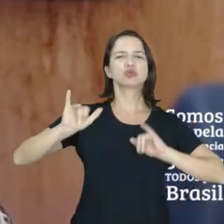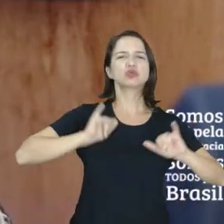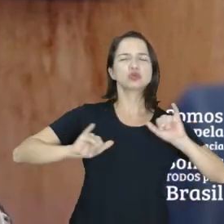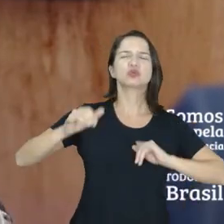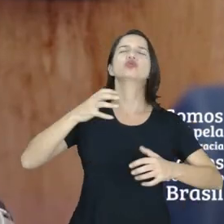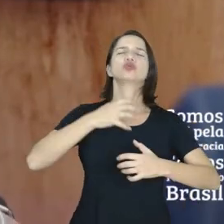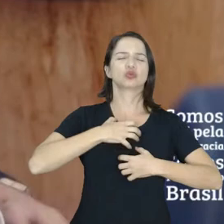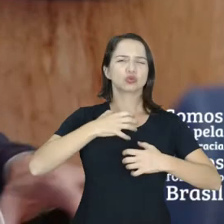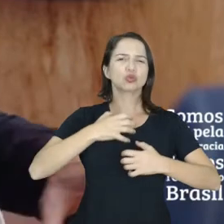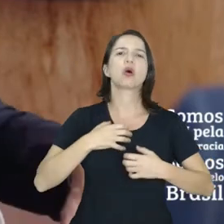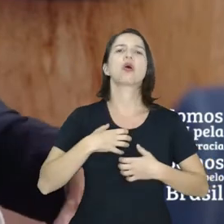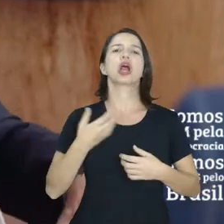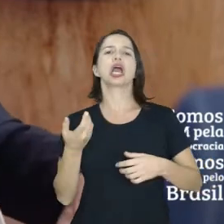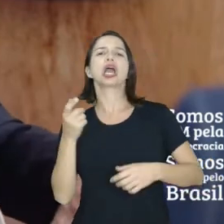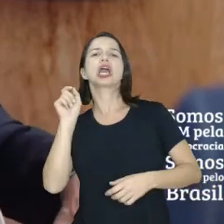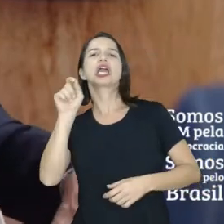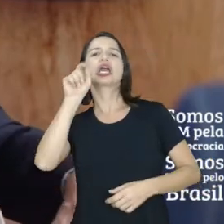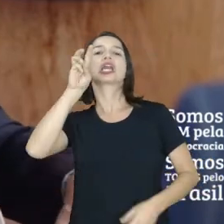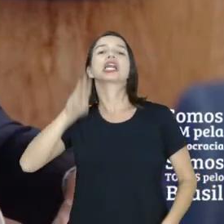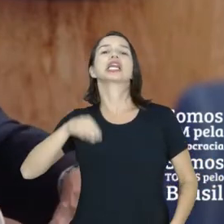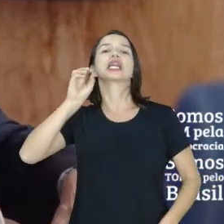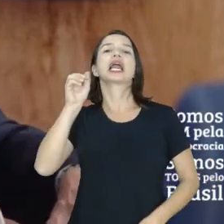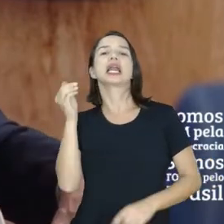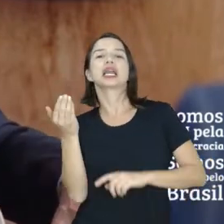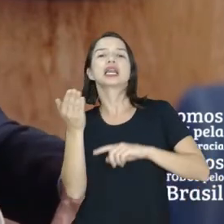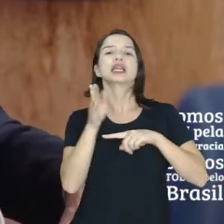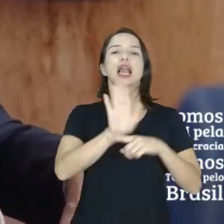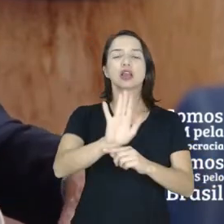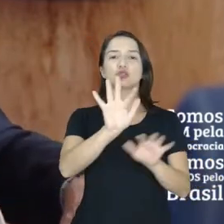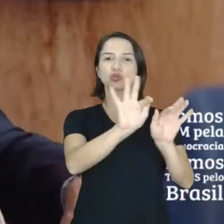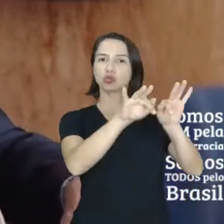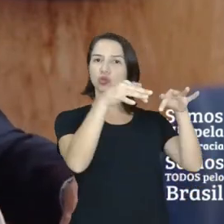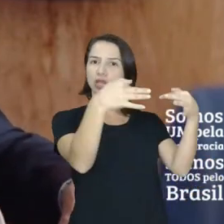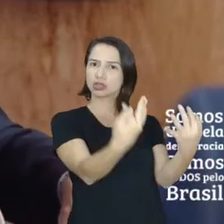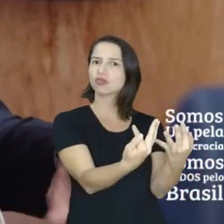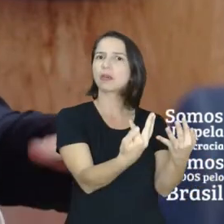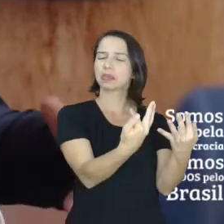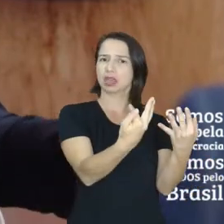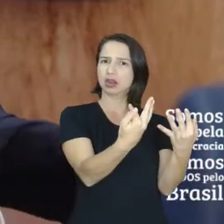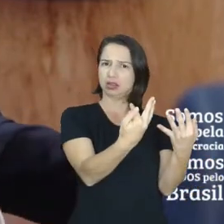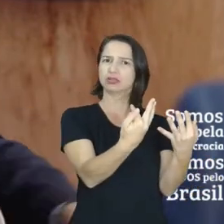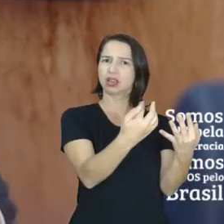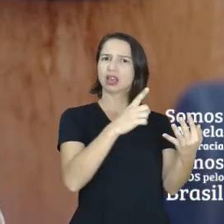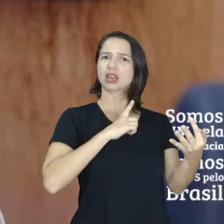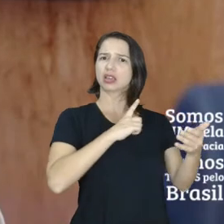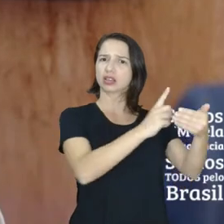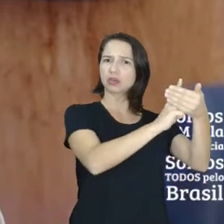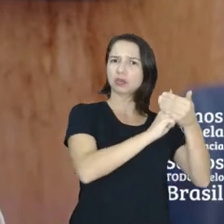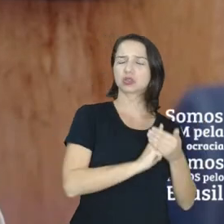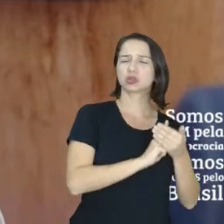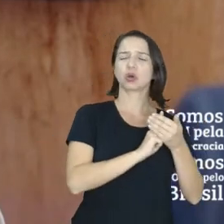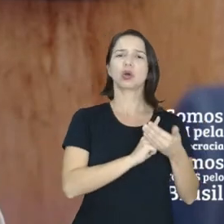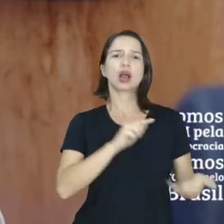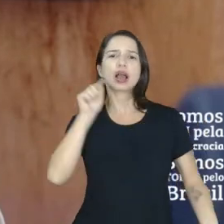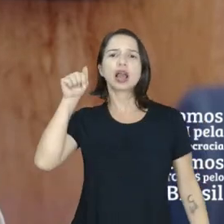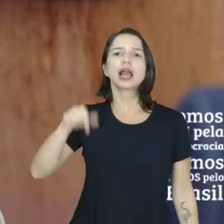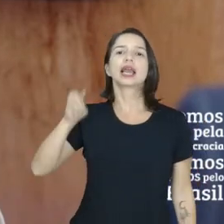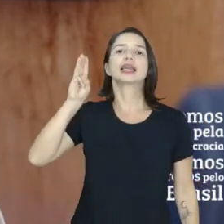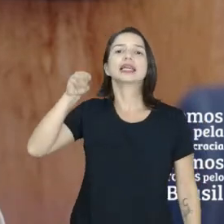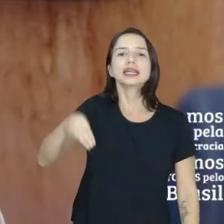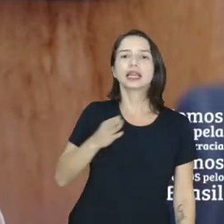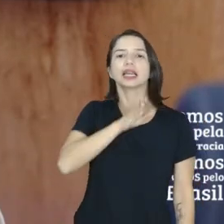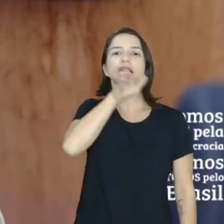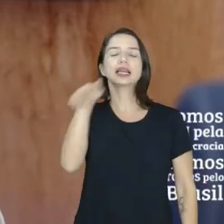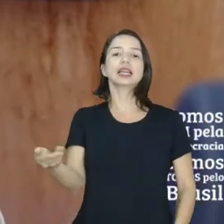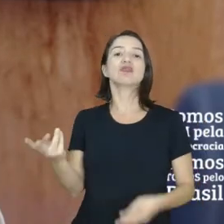em privação? Quem vai nas penitenciárias ouvir, né, e acalentar o coração das famílias,